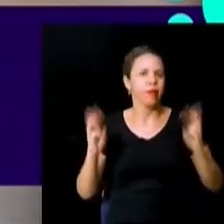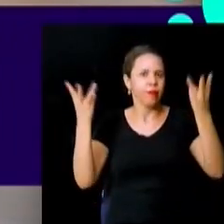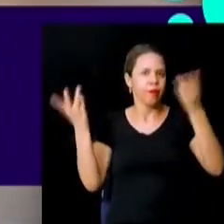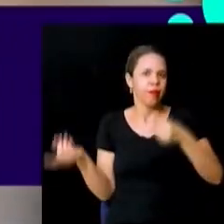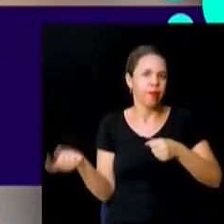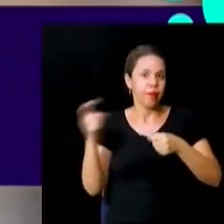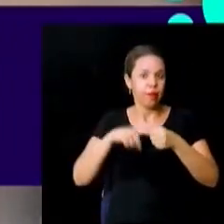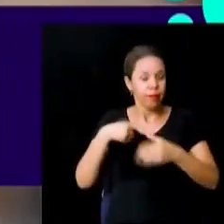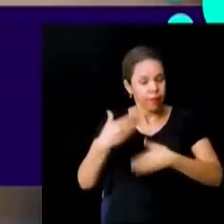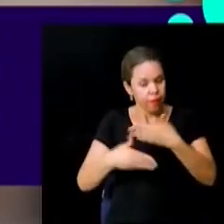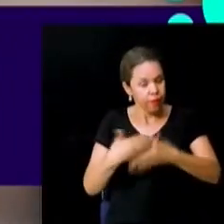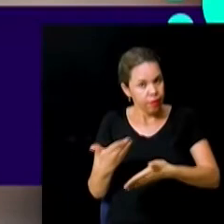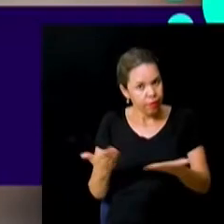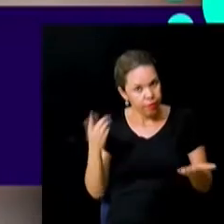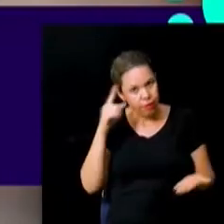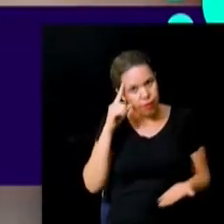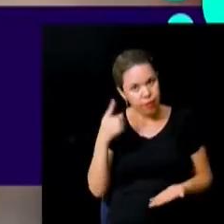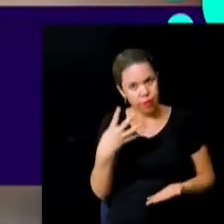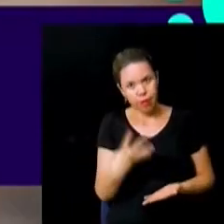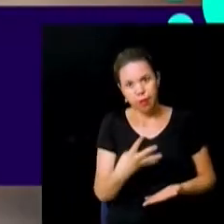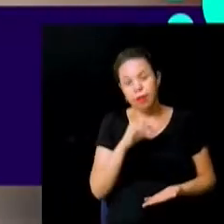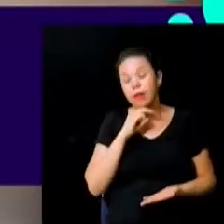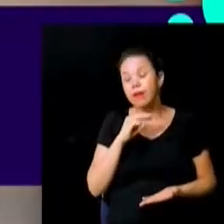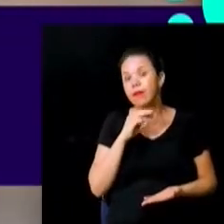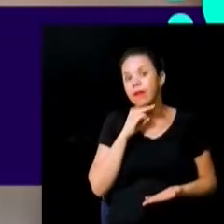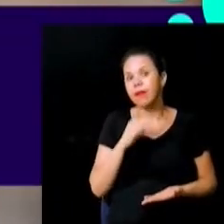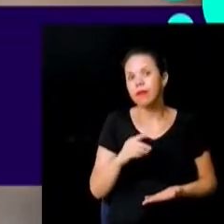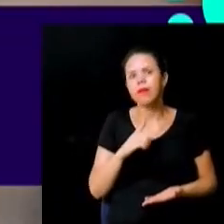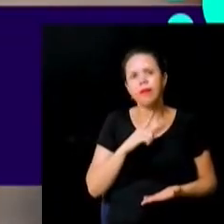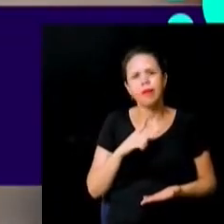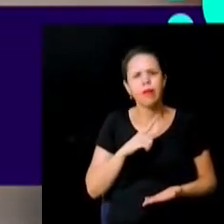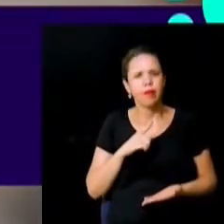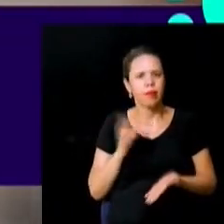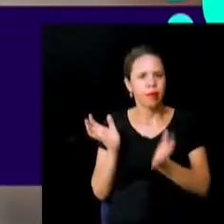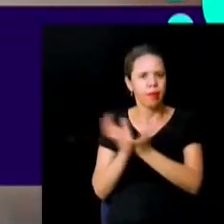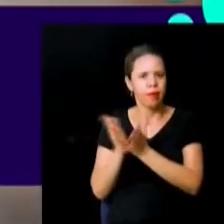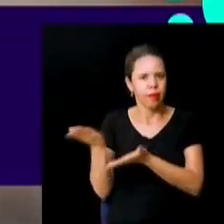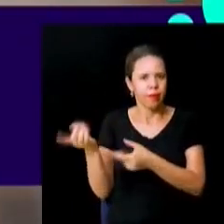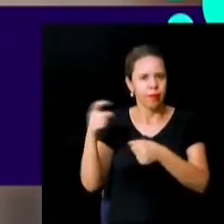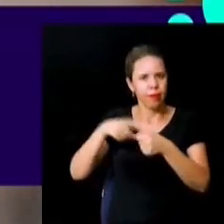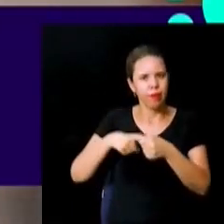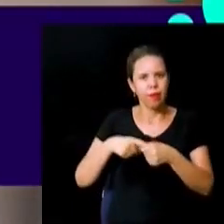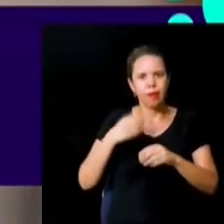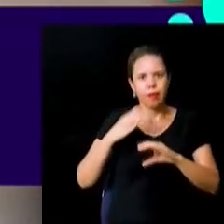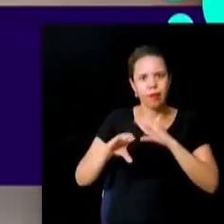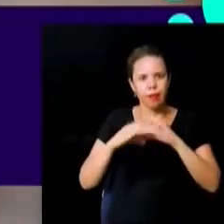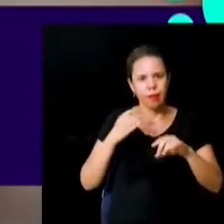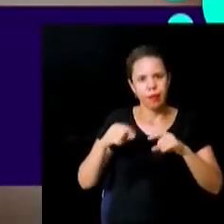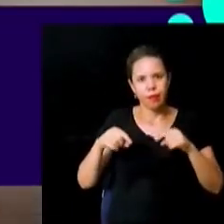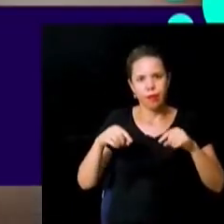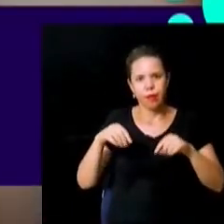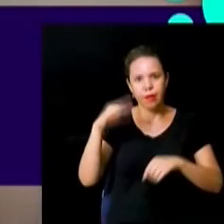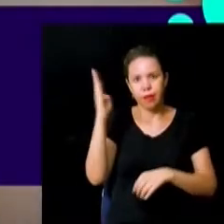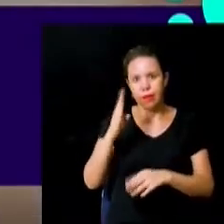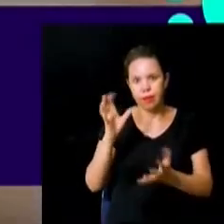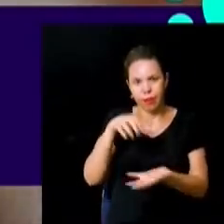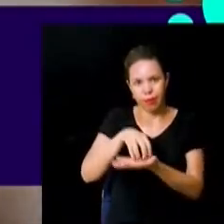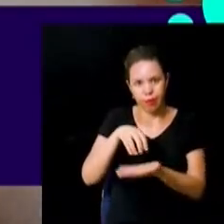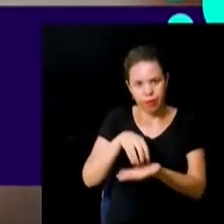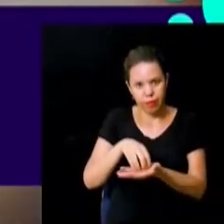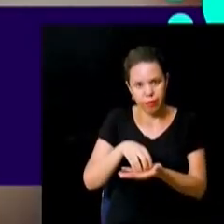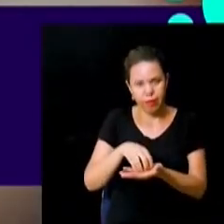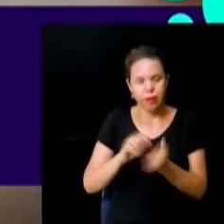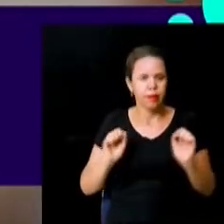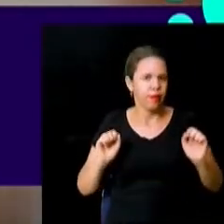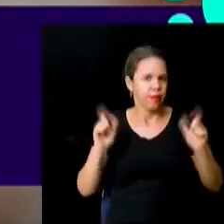estão voltando e neste dia 4 de março tem Fala Mansa de volta em Campinas, no Brazuca. Não é só